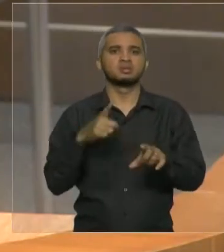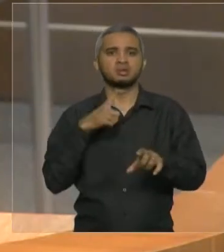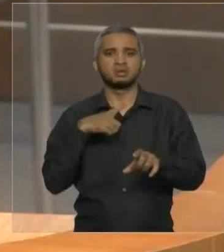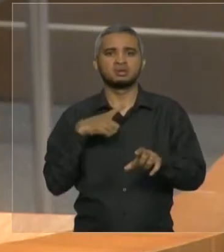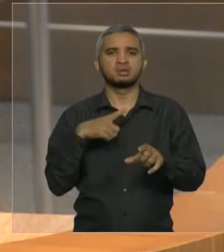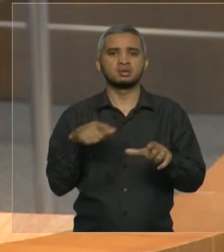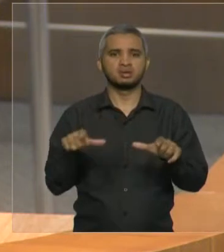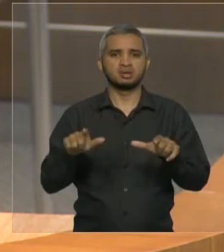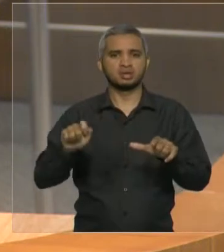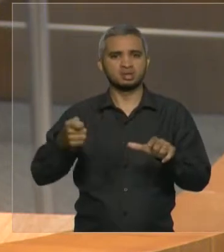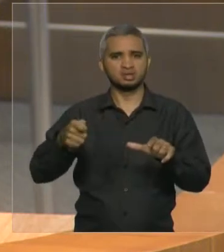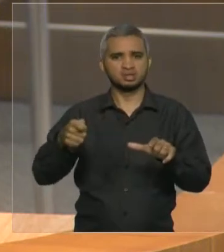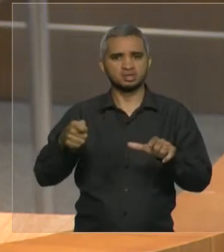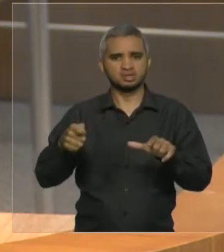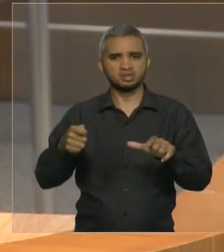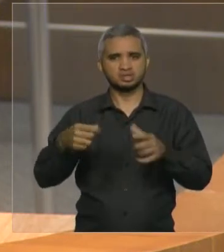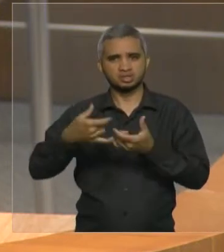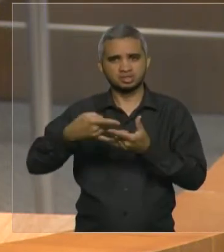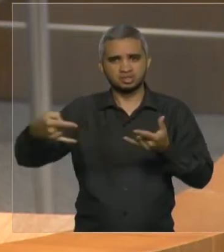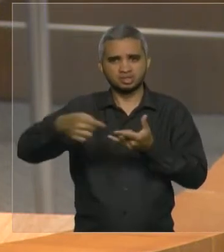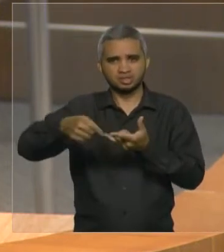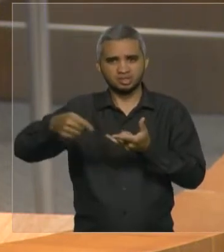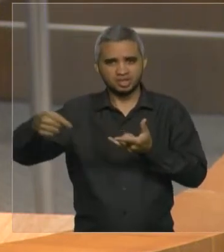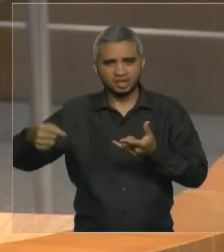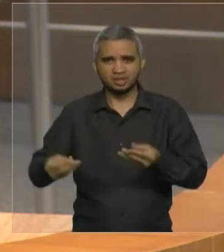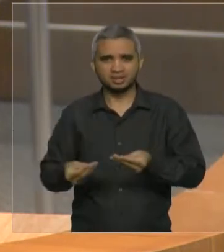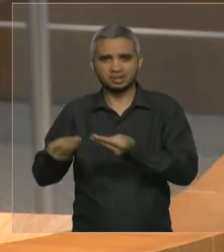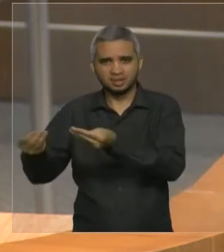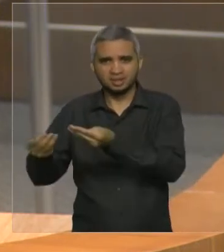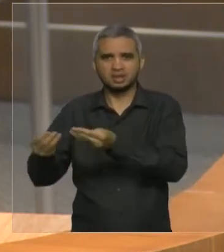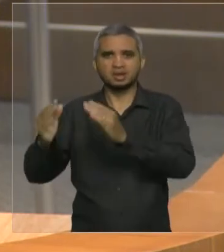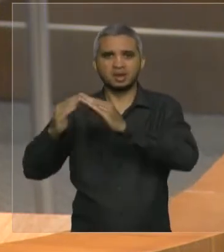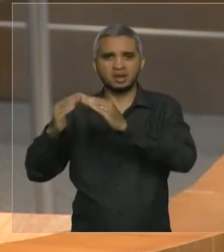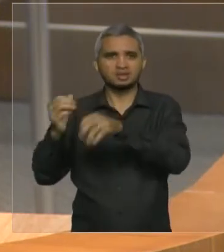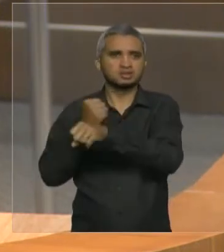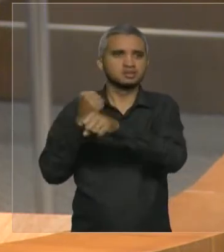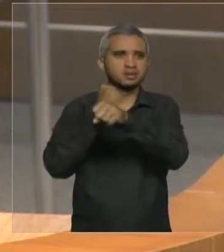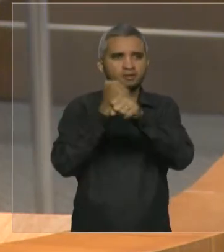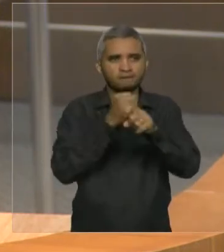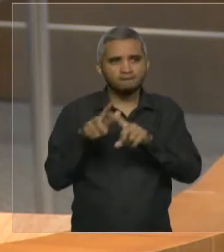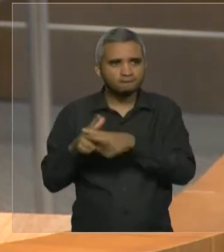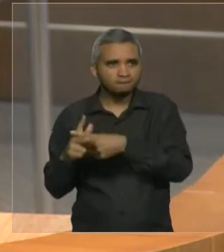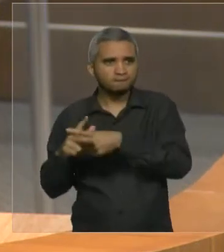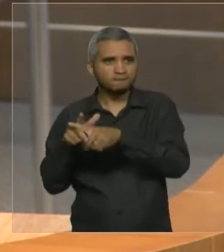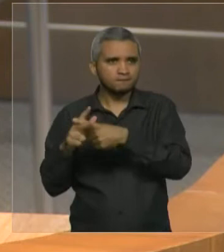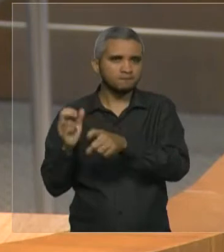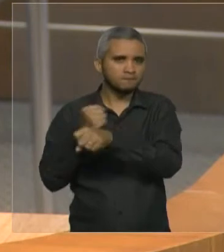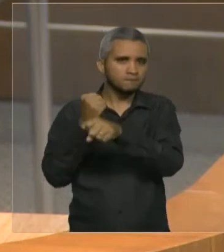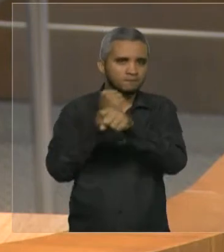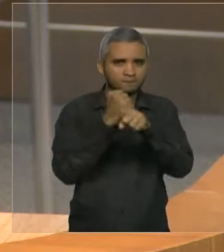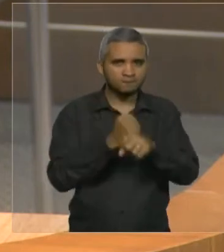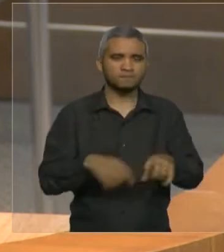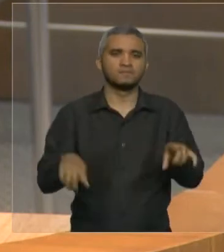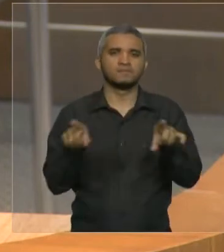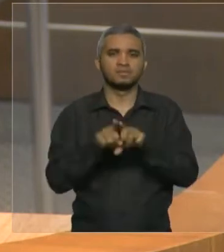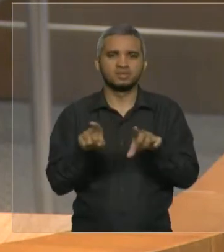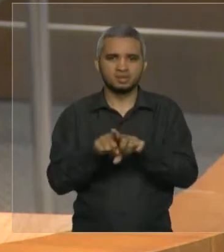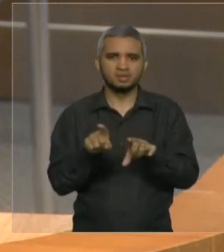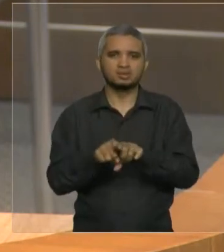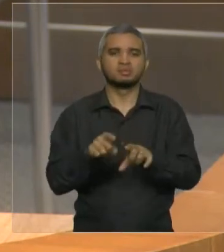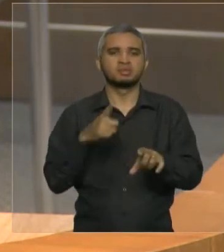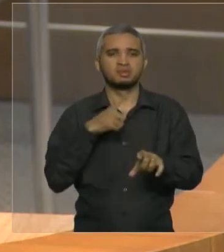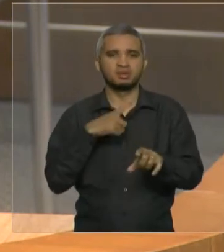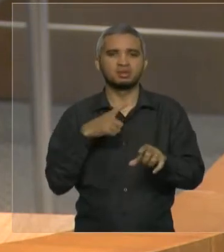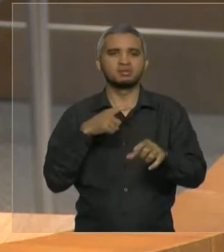de abertura estadual do programa da tarifa social de energia elétrica. Foi também a solenidade de entrega de 1.000